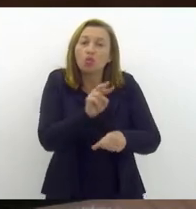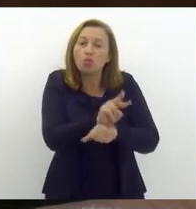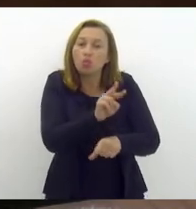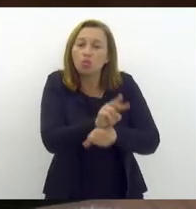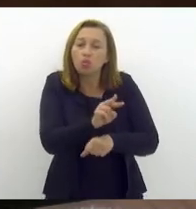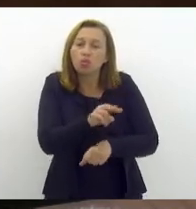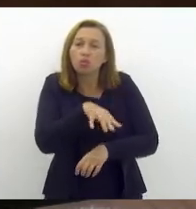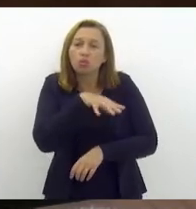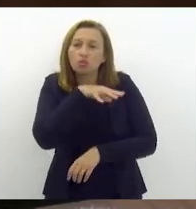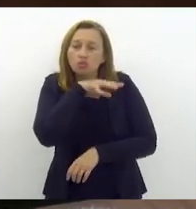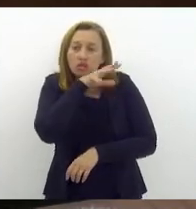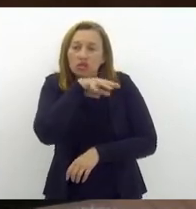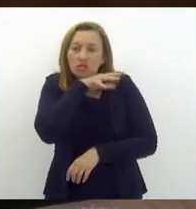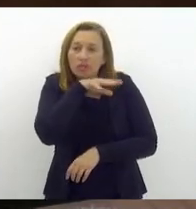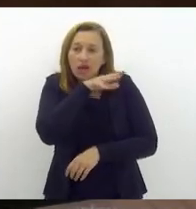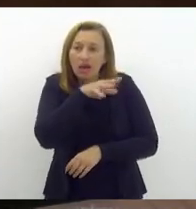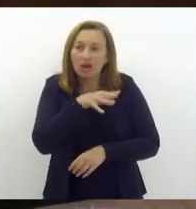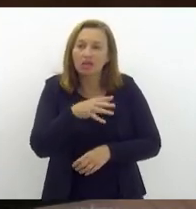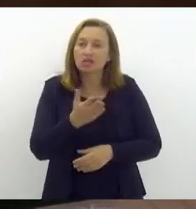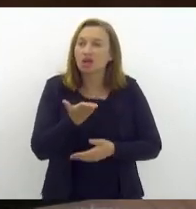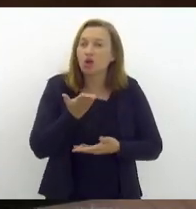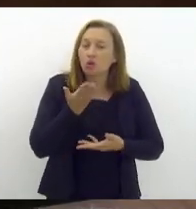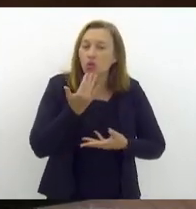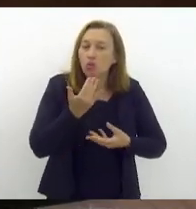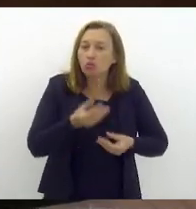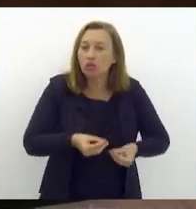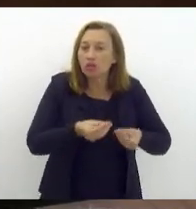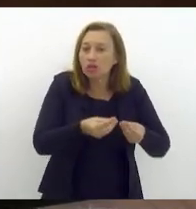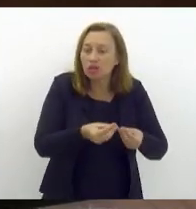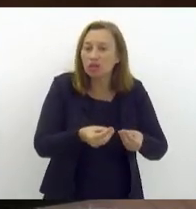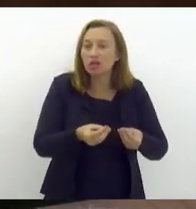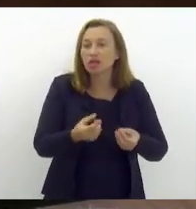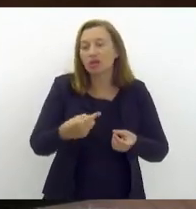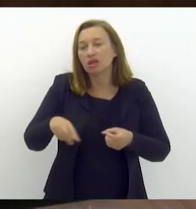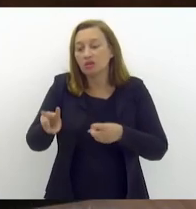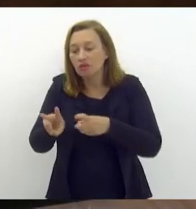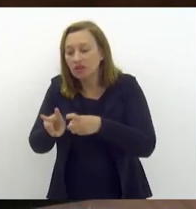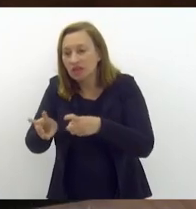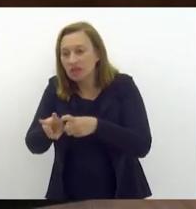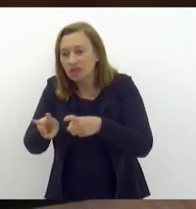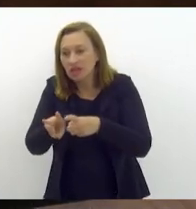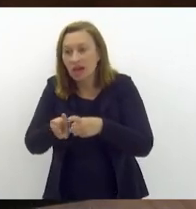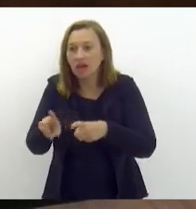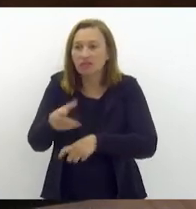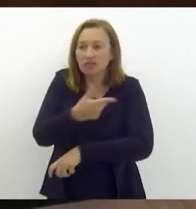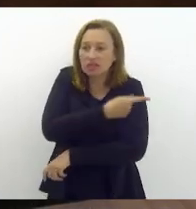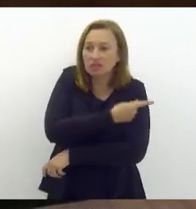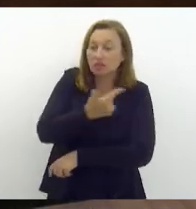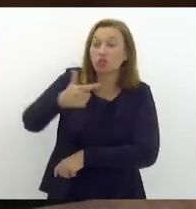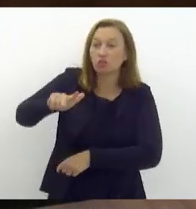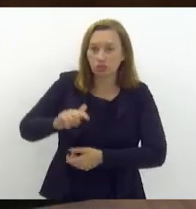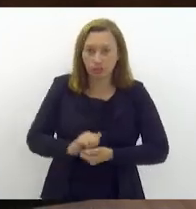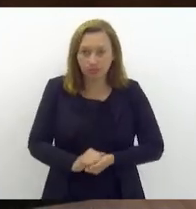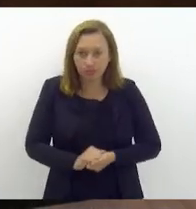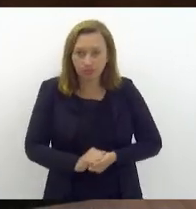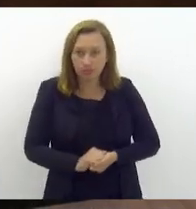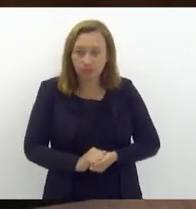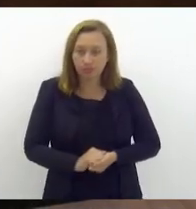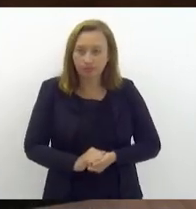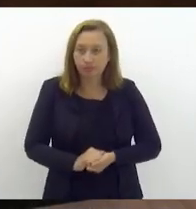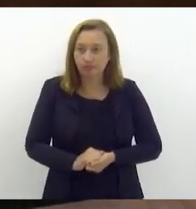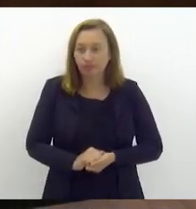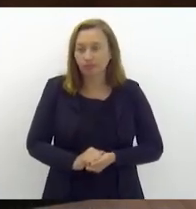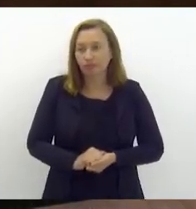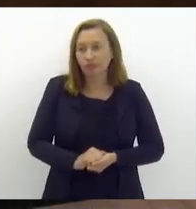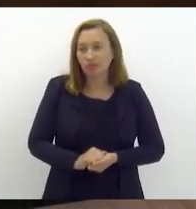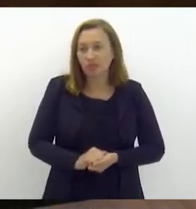animais, alimentar, da assistência veterinária, vacinação, etc. E o bolso, quer